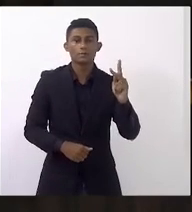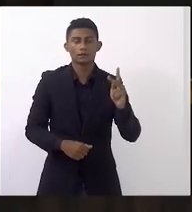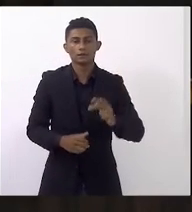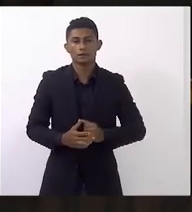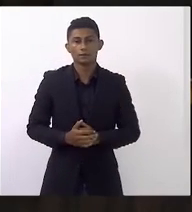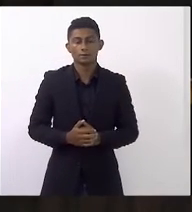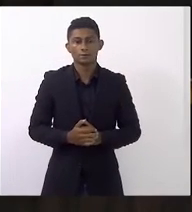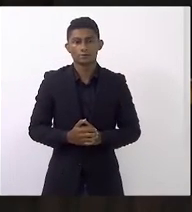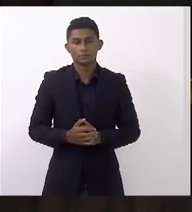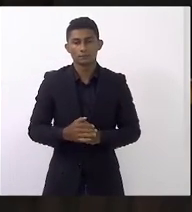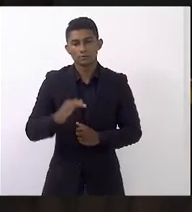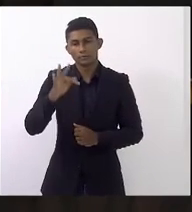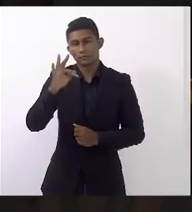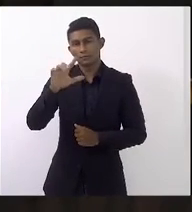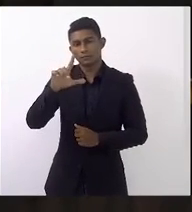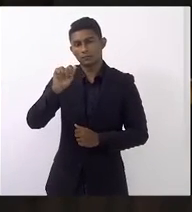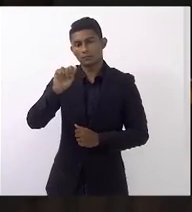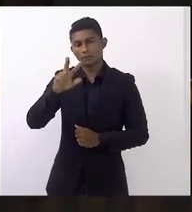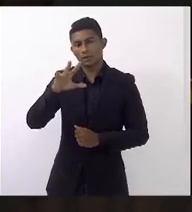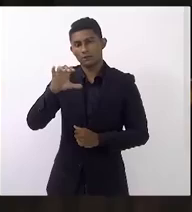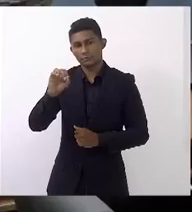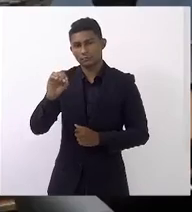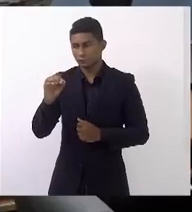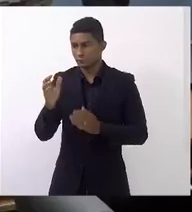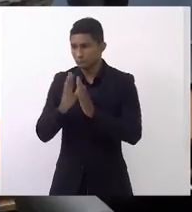Deputado Flávio Serafini, por gentileza.